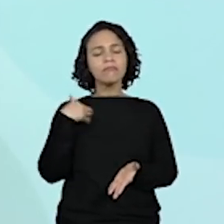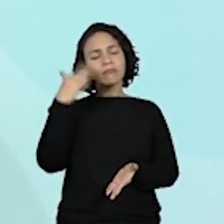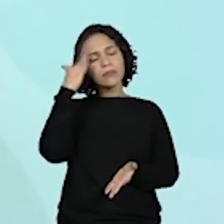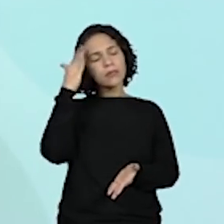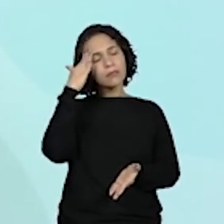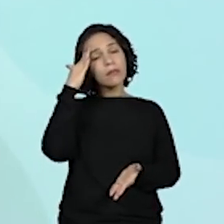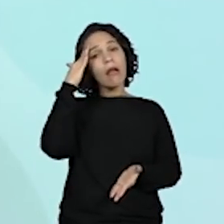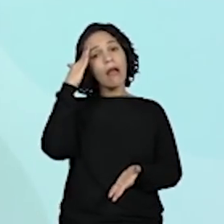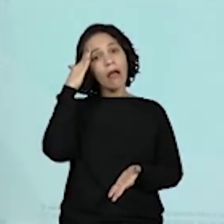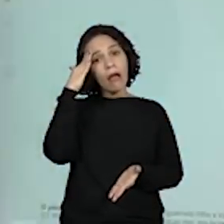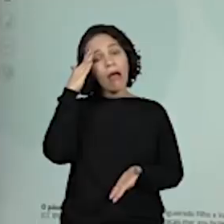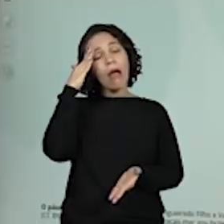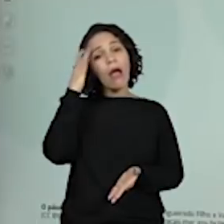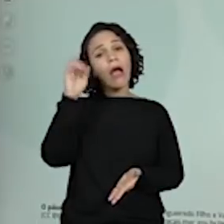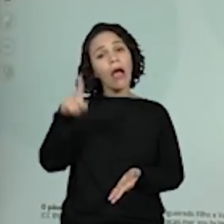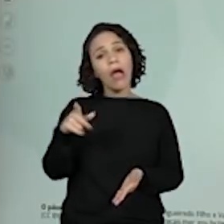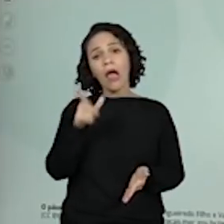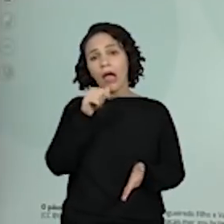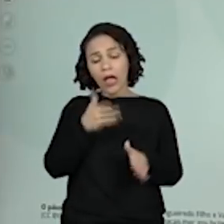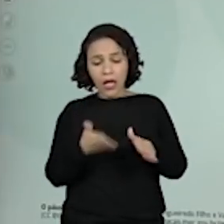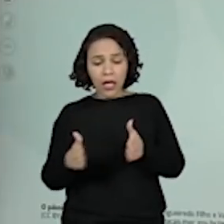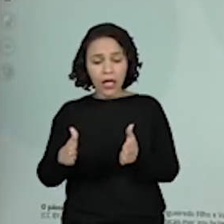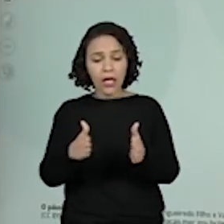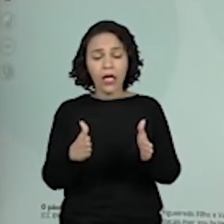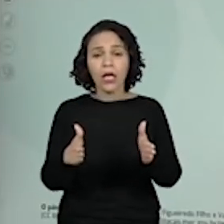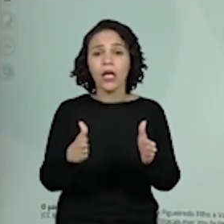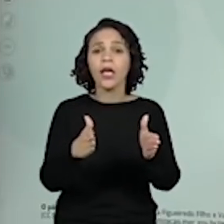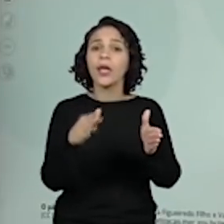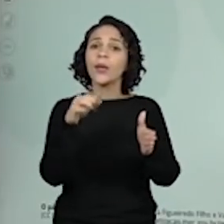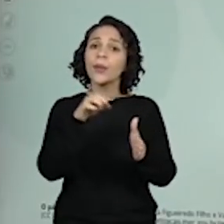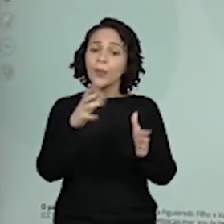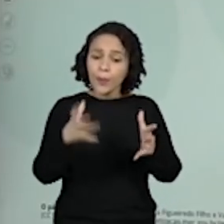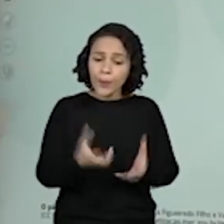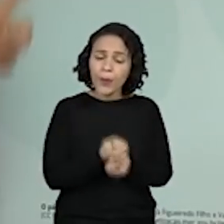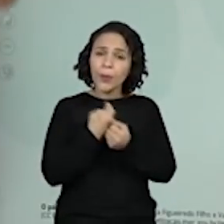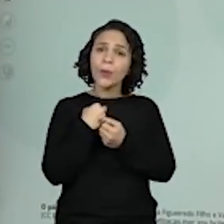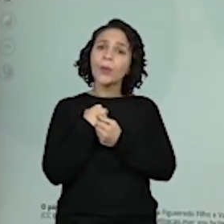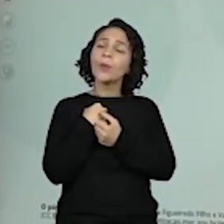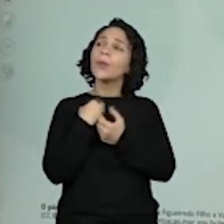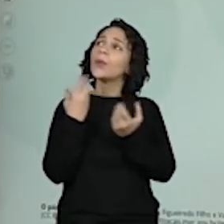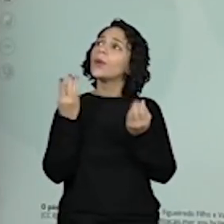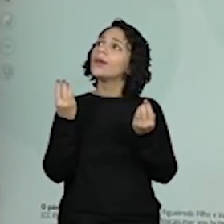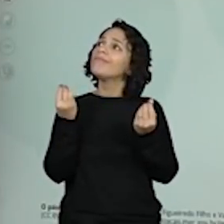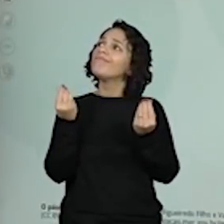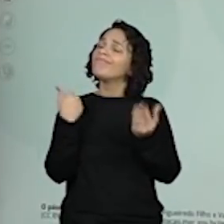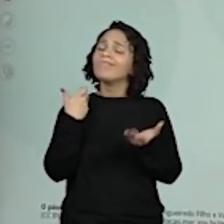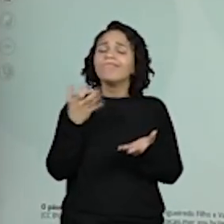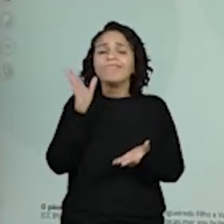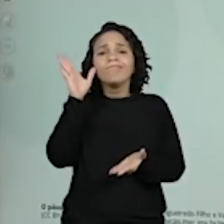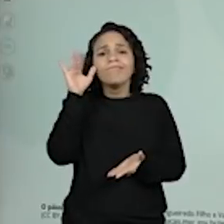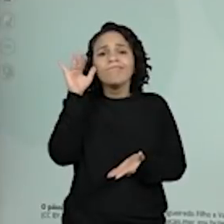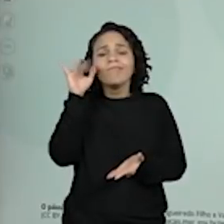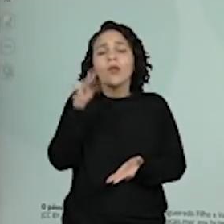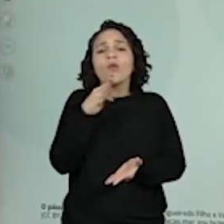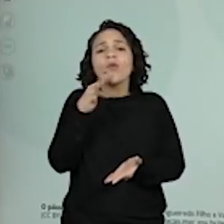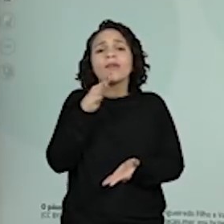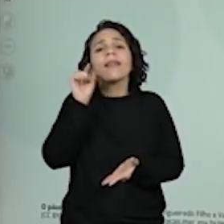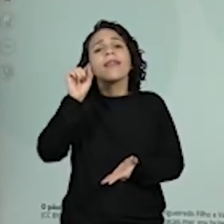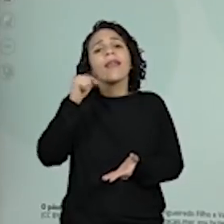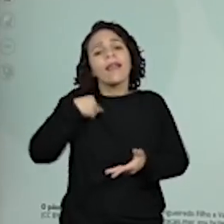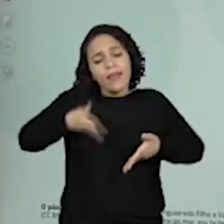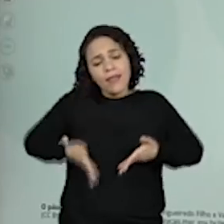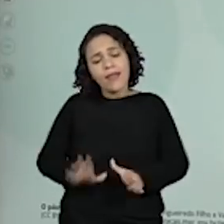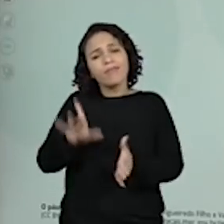foi recolhida no rio. E aí, o que será que vai acontecer? A gente viu que eles choraram e se